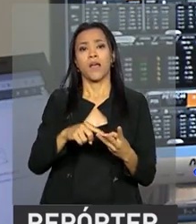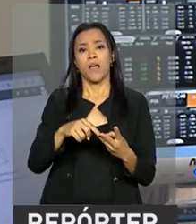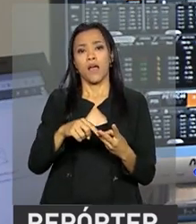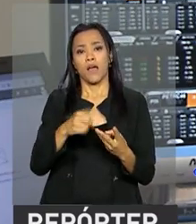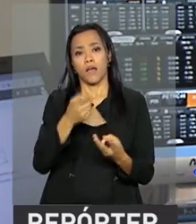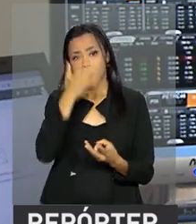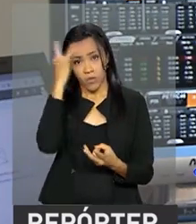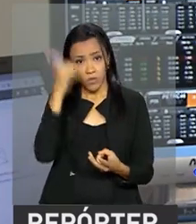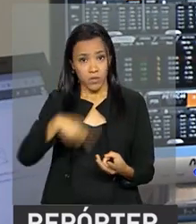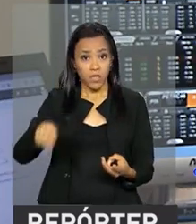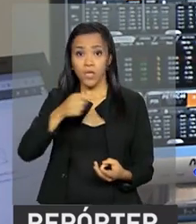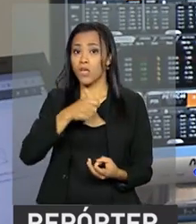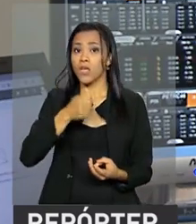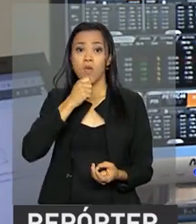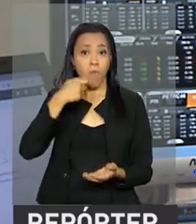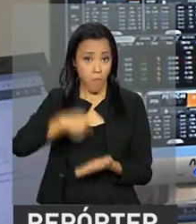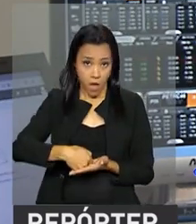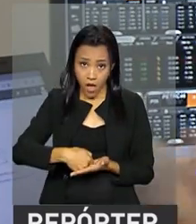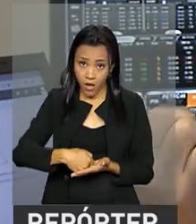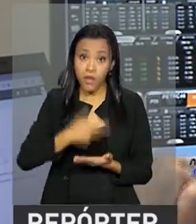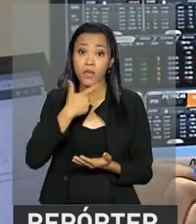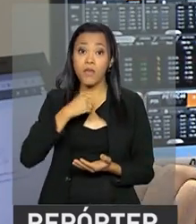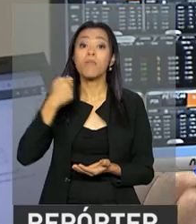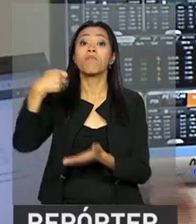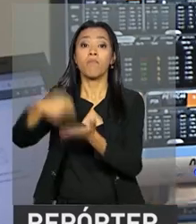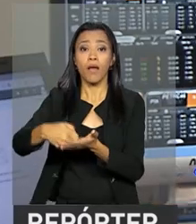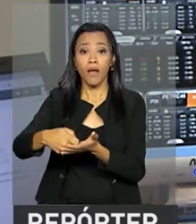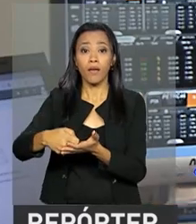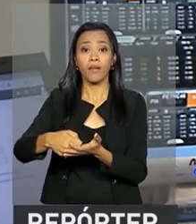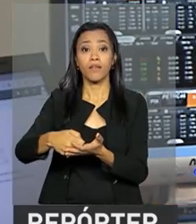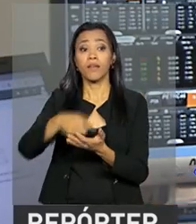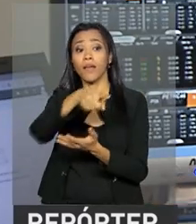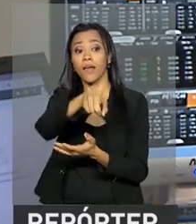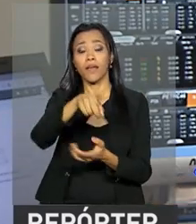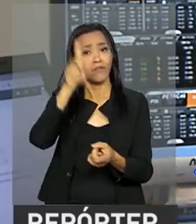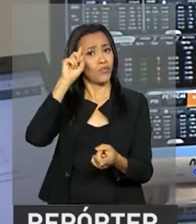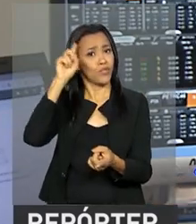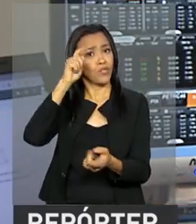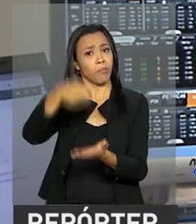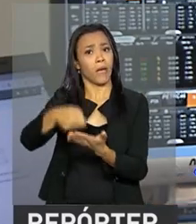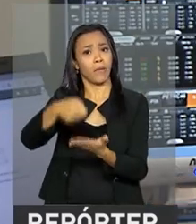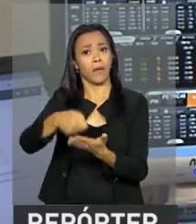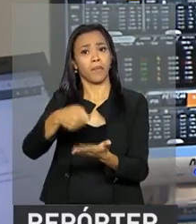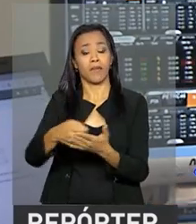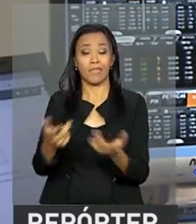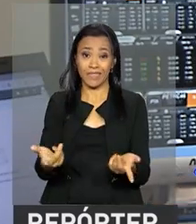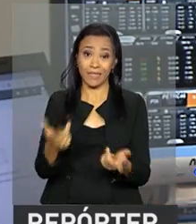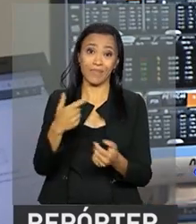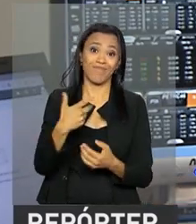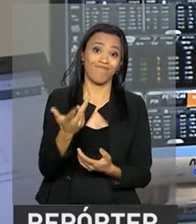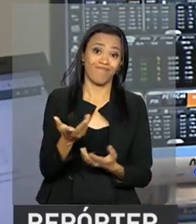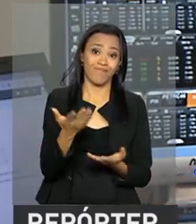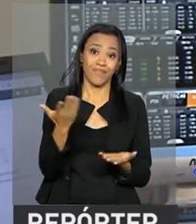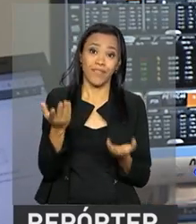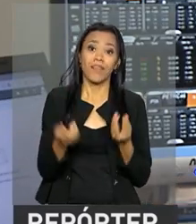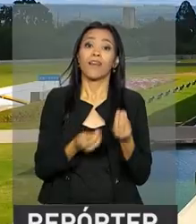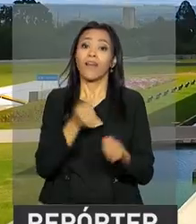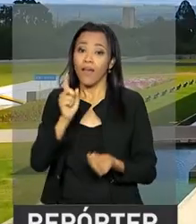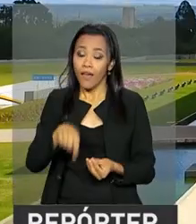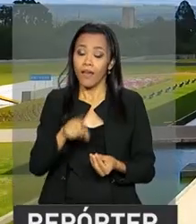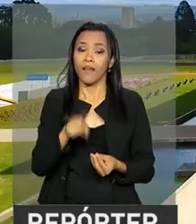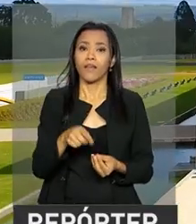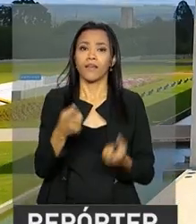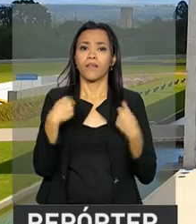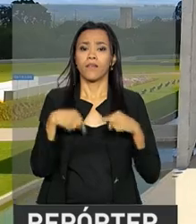diência mutuário não pagou quem paga aquele coitado que tá pagando no dia a dia então é o custo também daa inadimplência que tá existindo